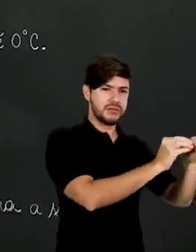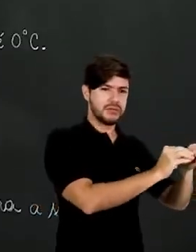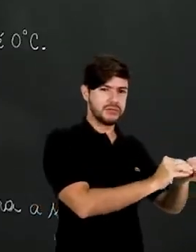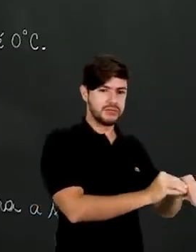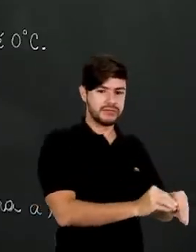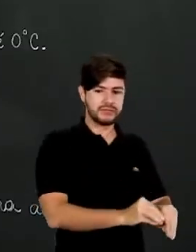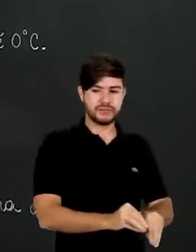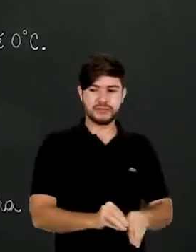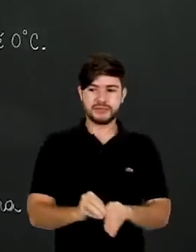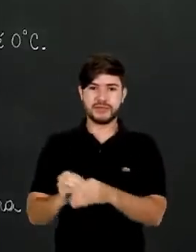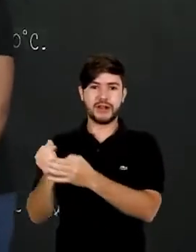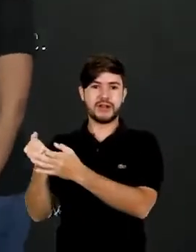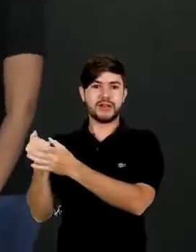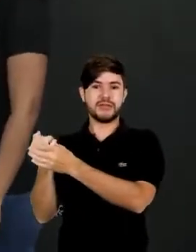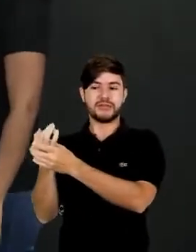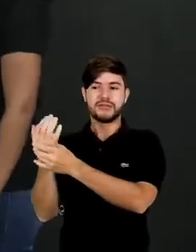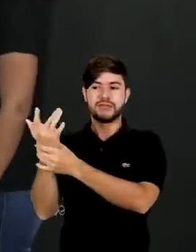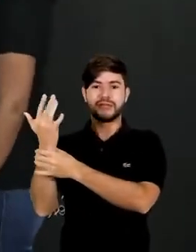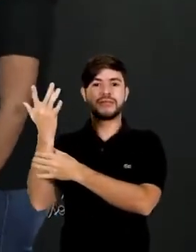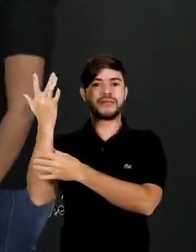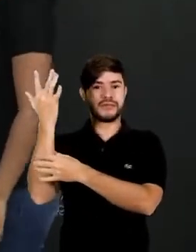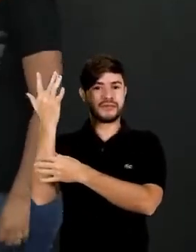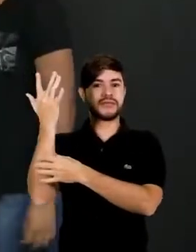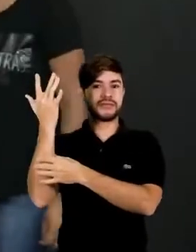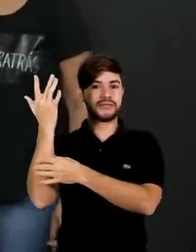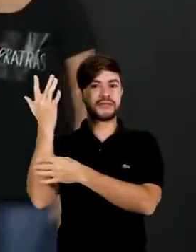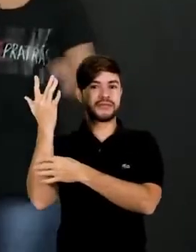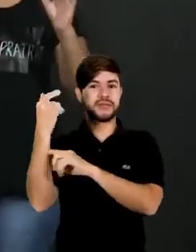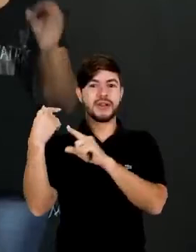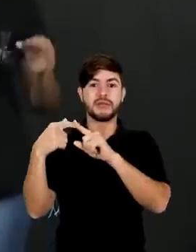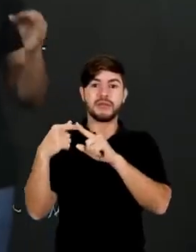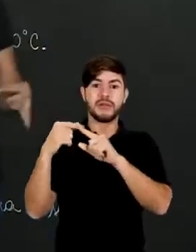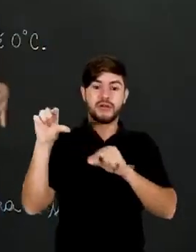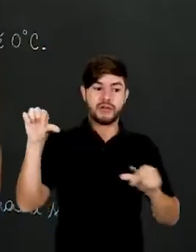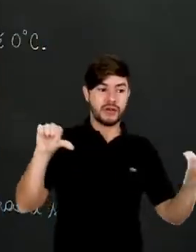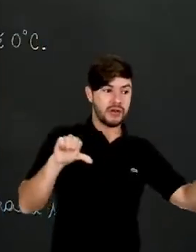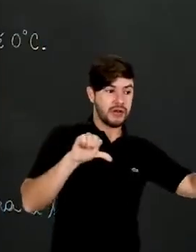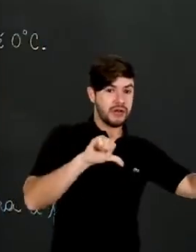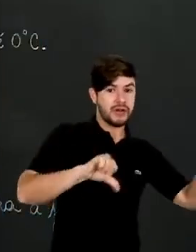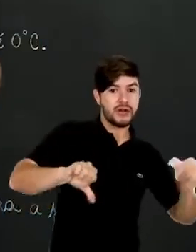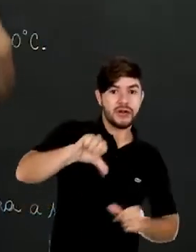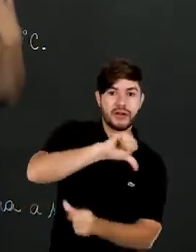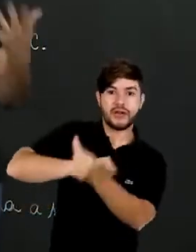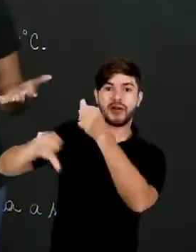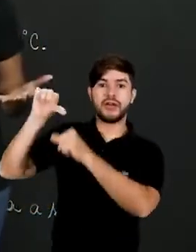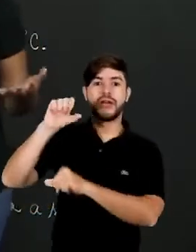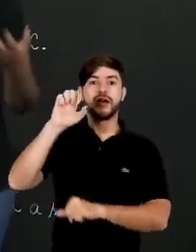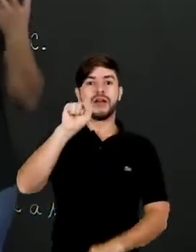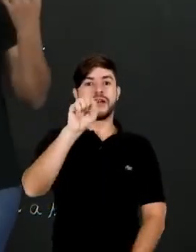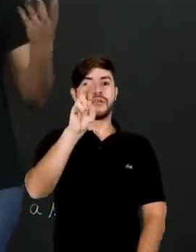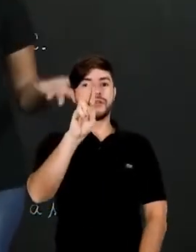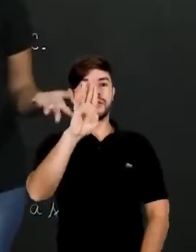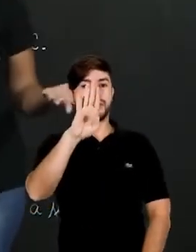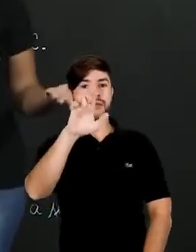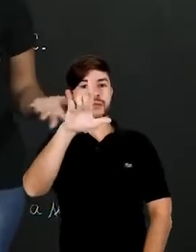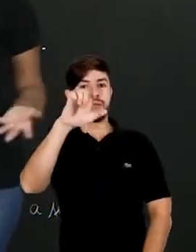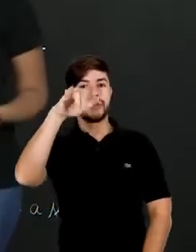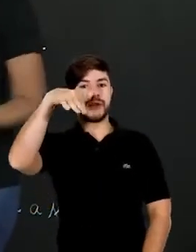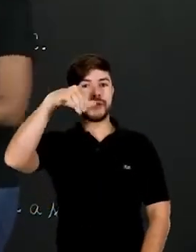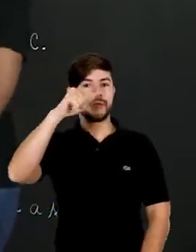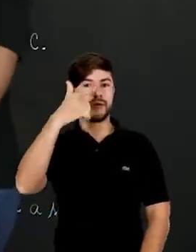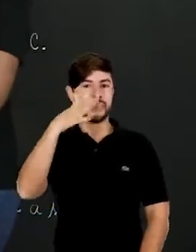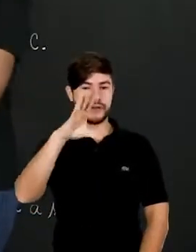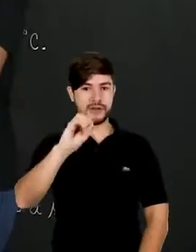não derreteu. Foi do sólido diretamente para o gasoso por sublimação. Então, lembrou as